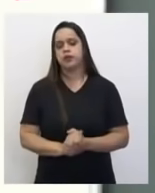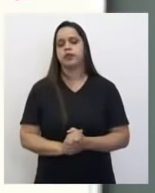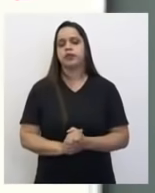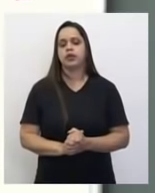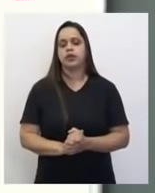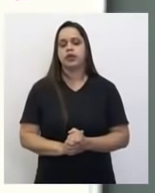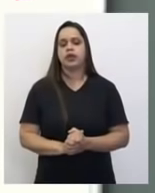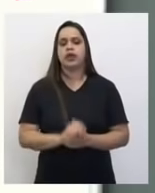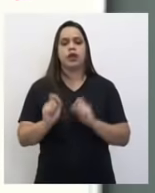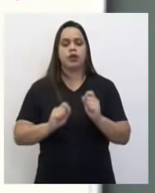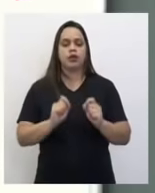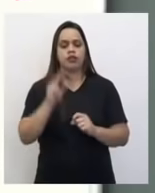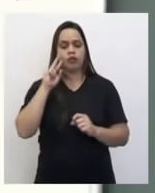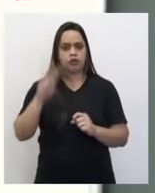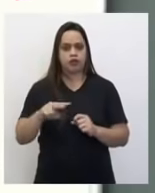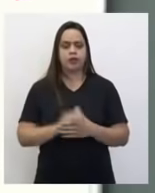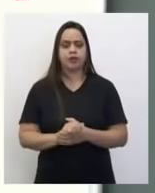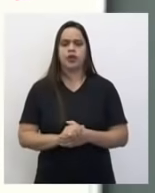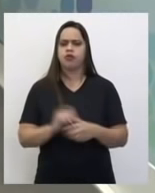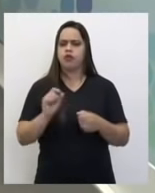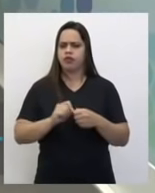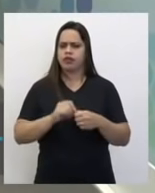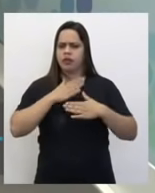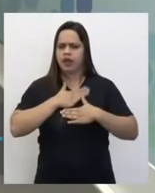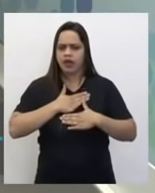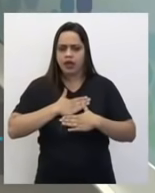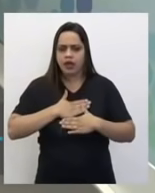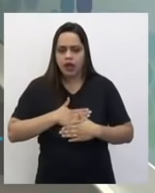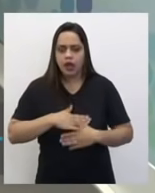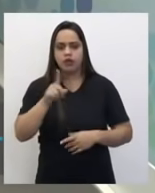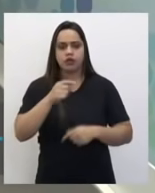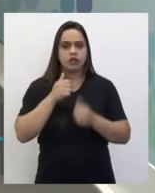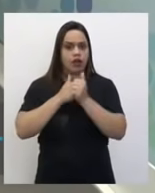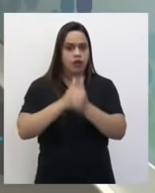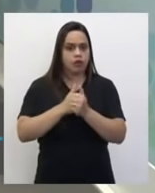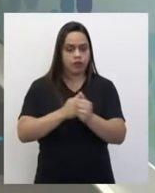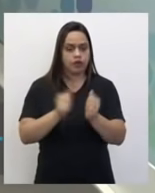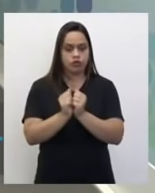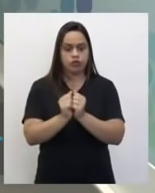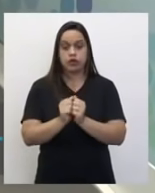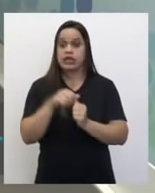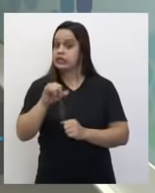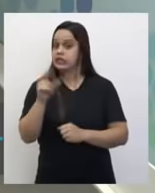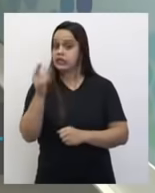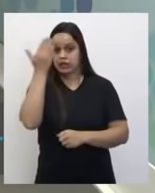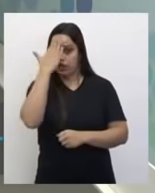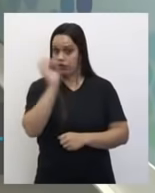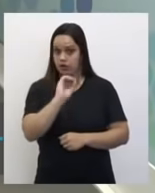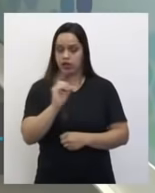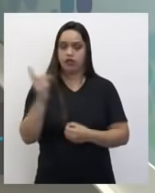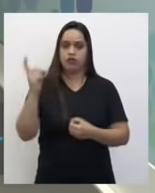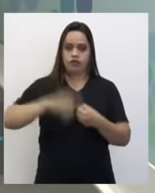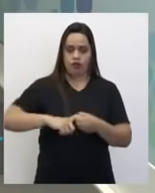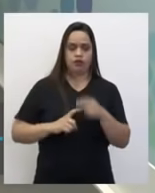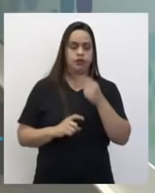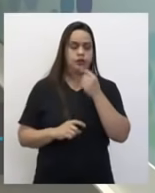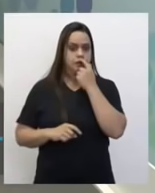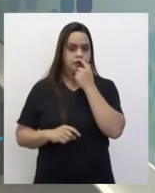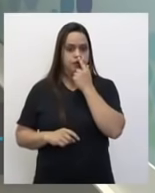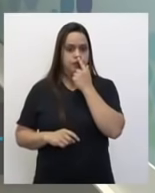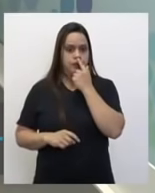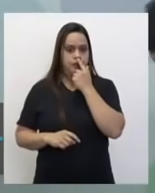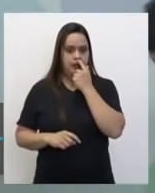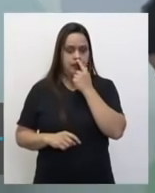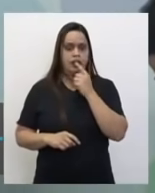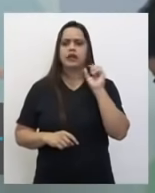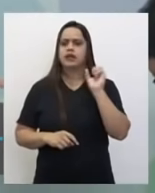Então, ó, vamos ver, eu vou fazer bem devagar, vocês vão acompanhando comigo. Se não entender, volta. É, volta. Inclusive, uma volta